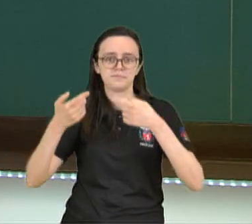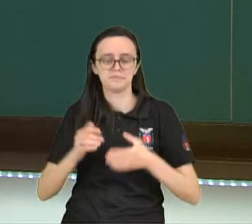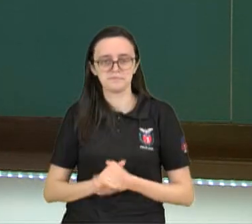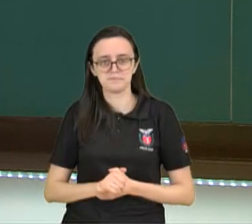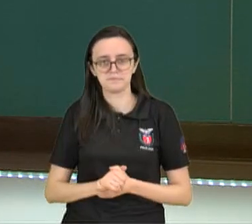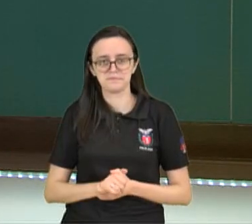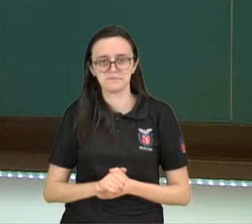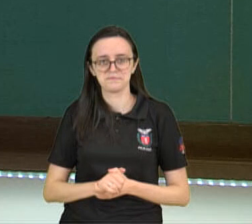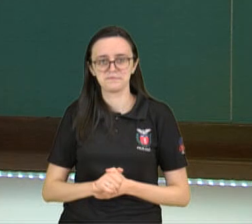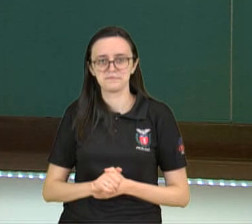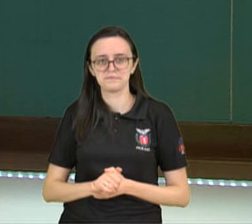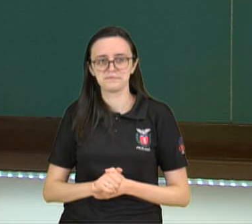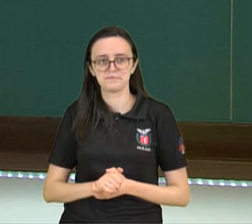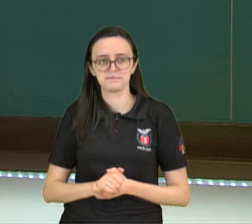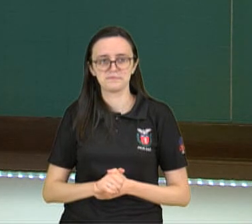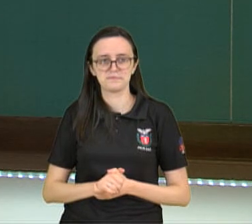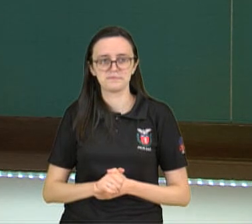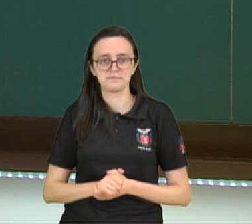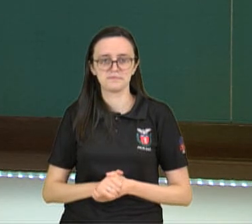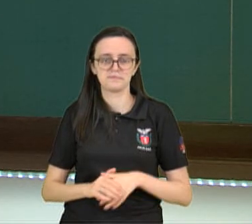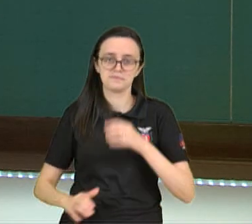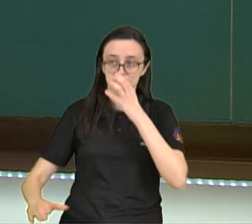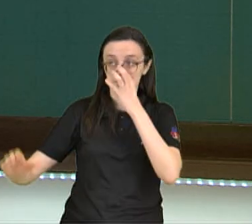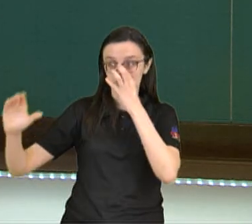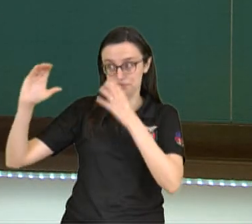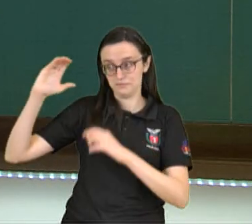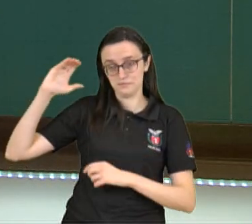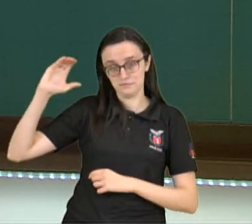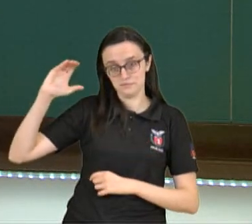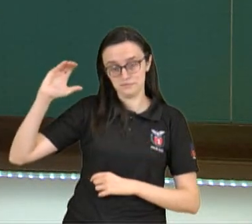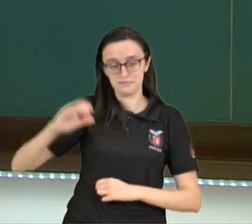nada. Letra D. Tu. Na tabelinha.